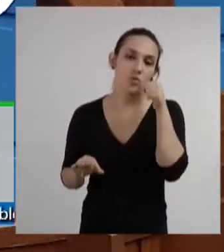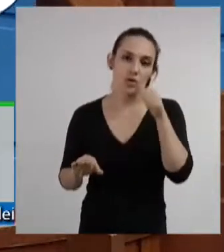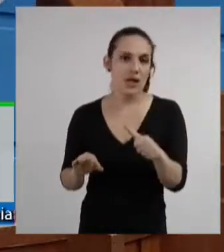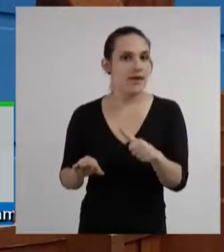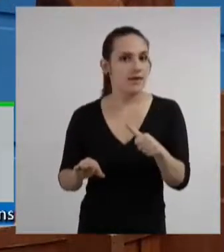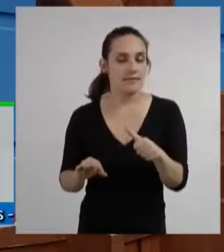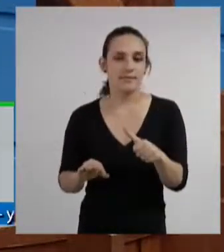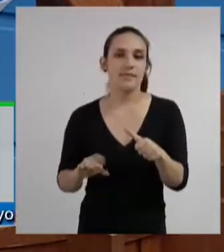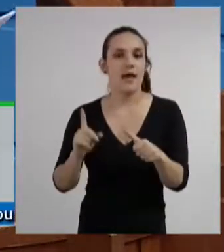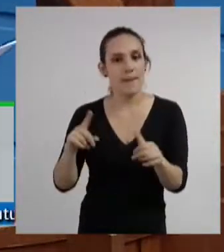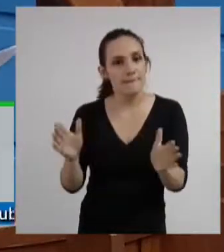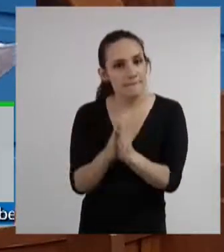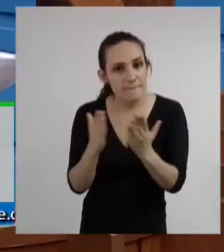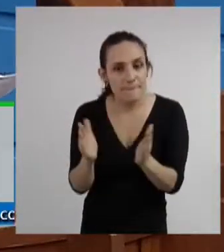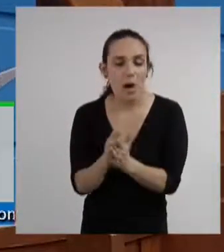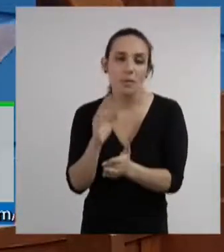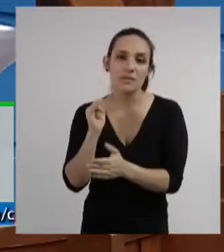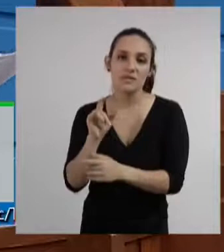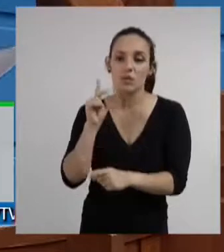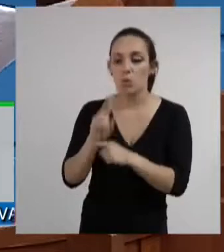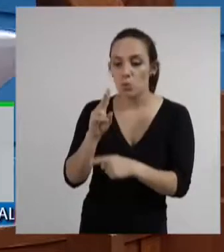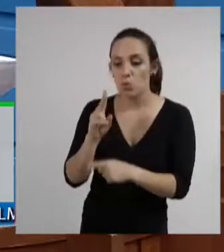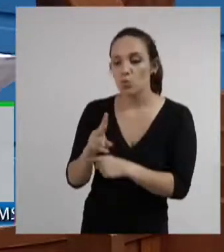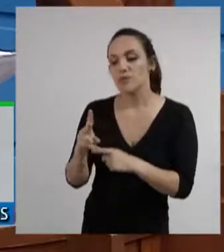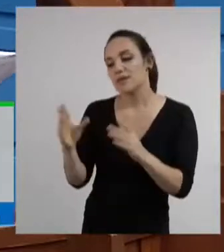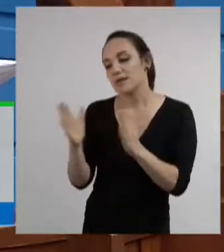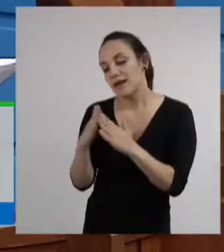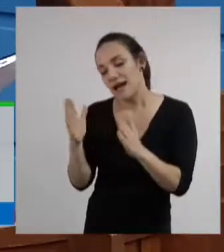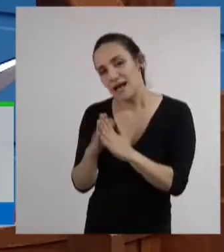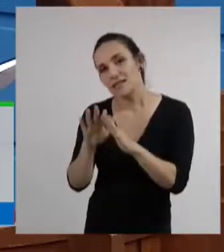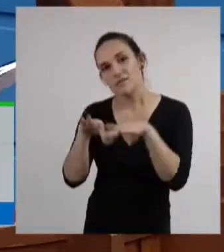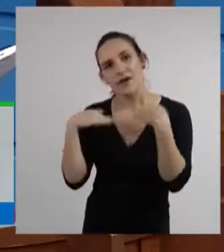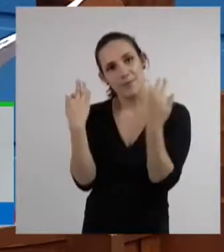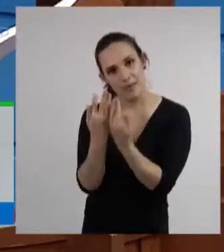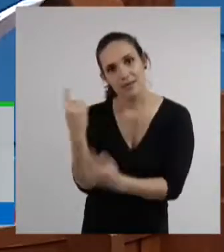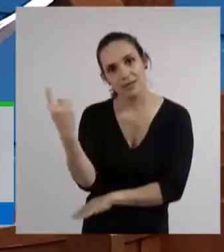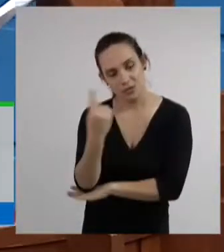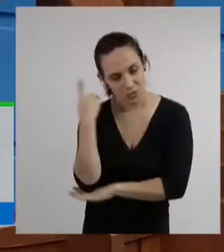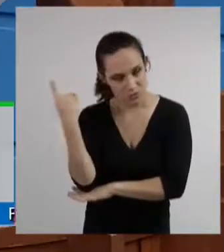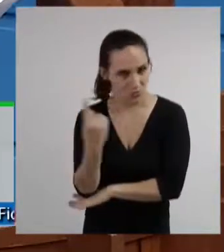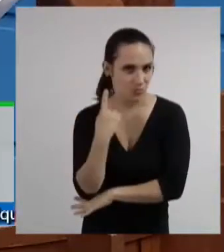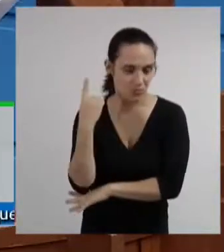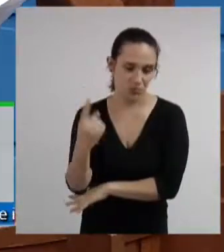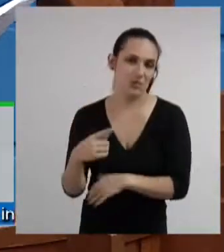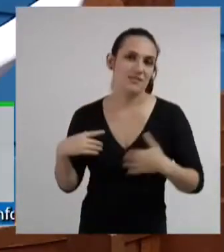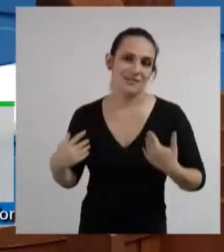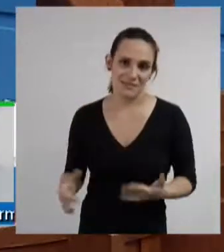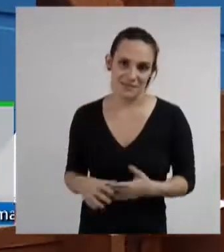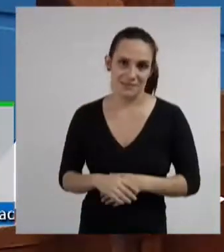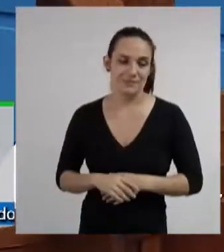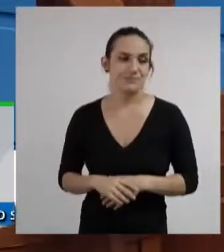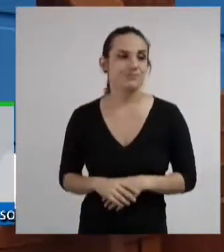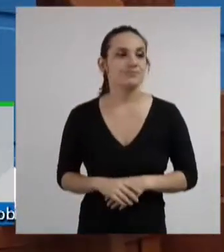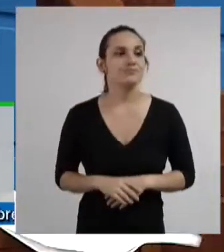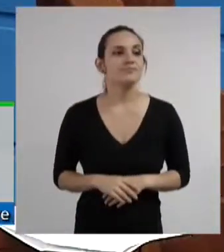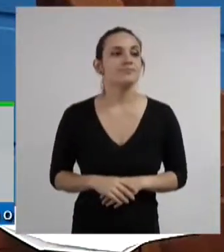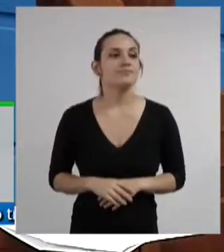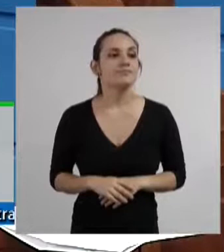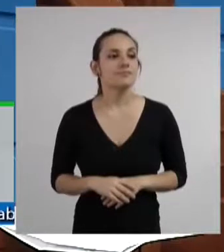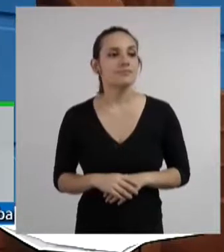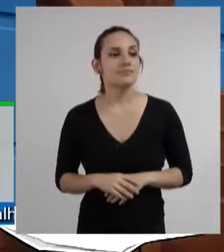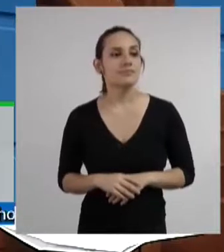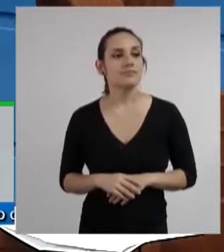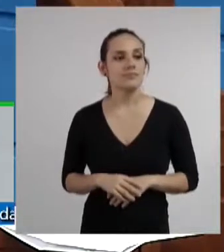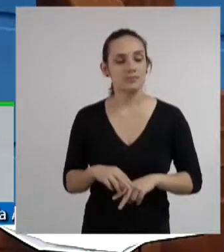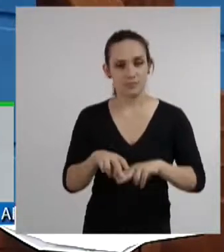64,4%, né, das famílias chefiadas por mulheres negras que estão abaixo da linha da pobreza. Então, além